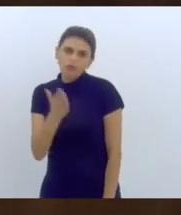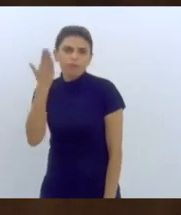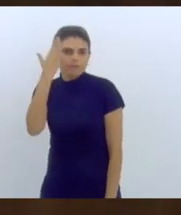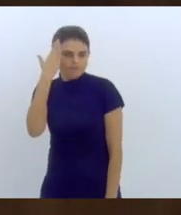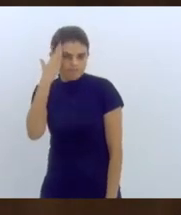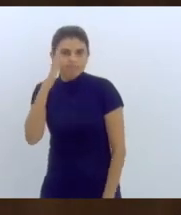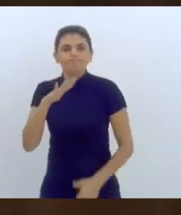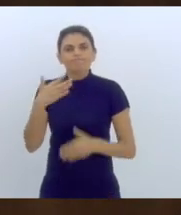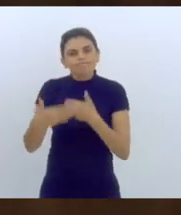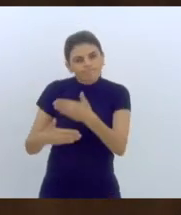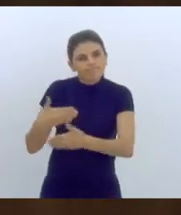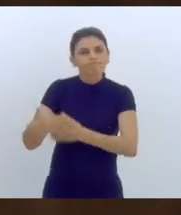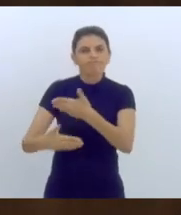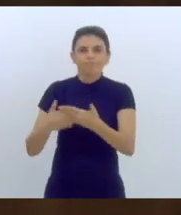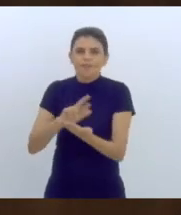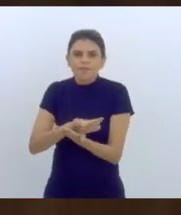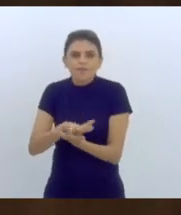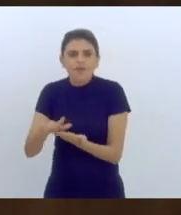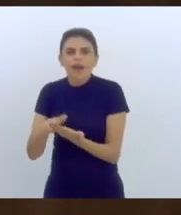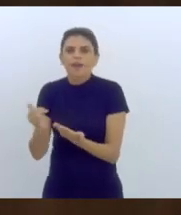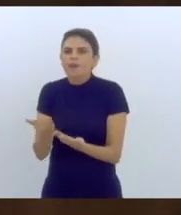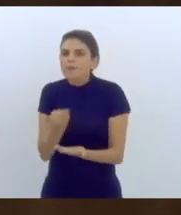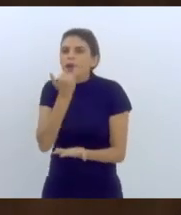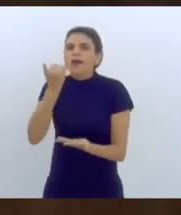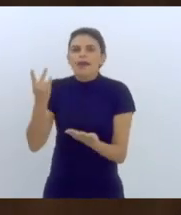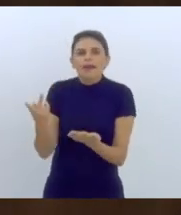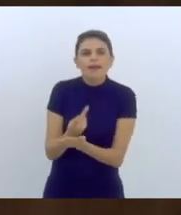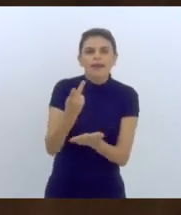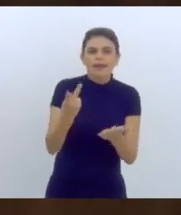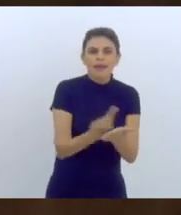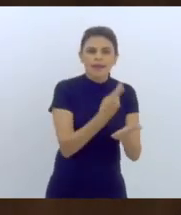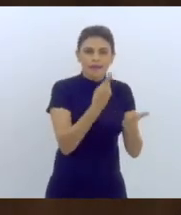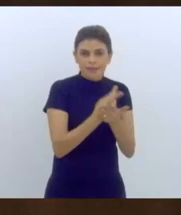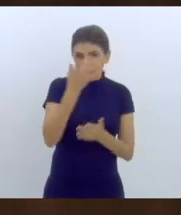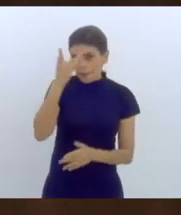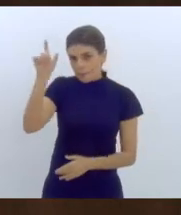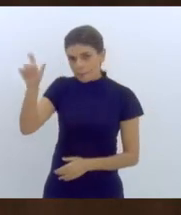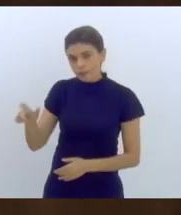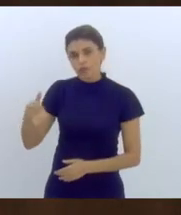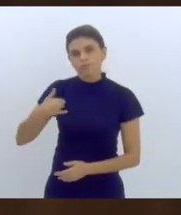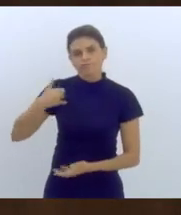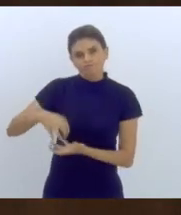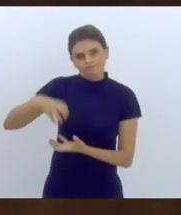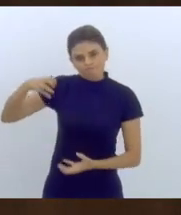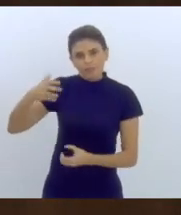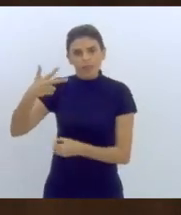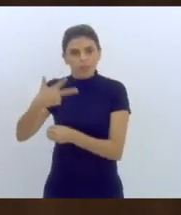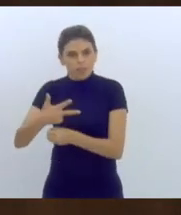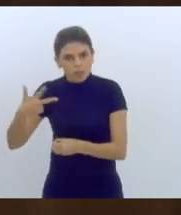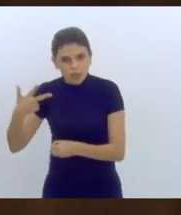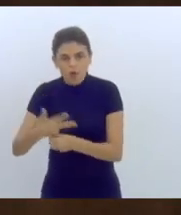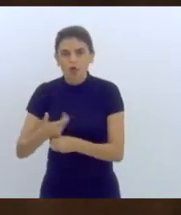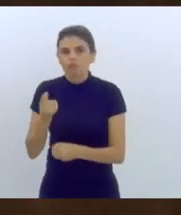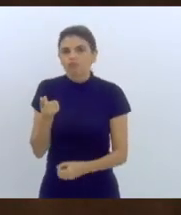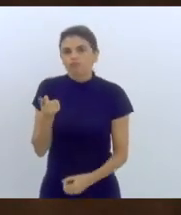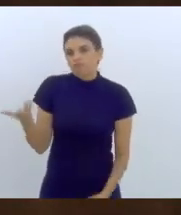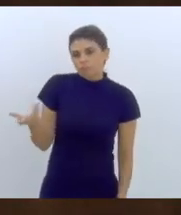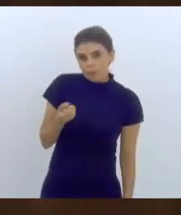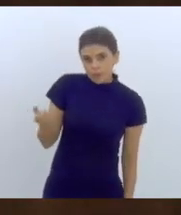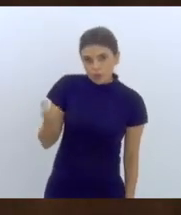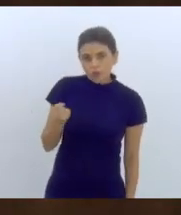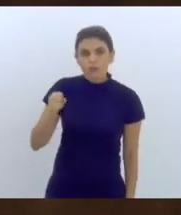nós estamos tendo vários casos aí no estado de idosos, pensionistas, aposentados, que